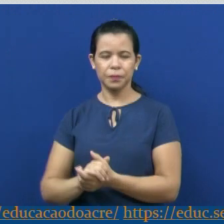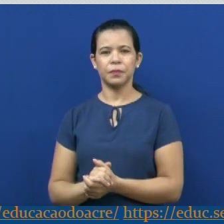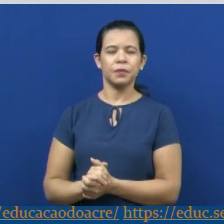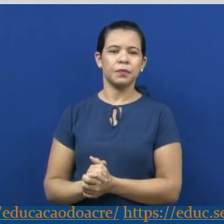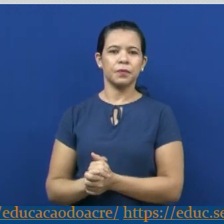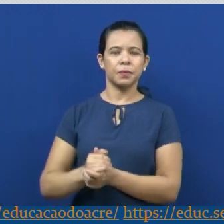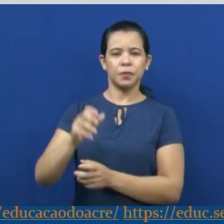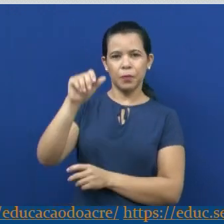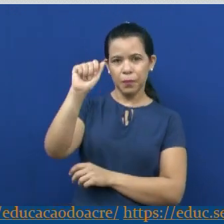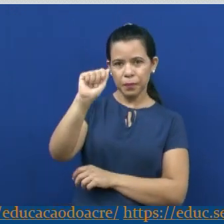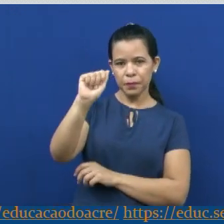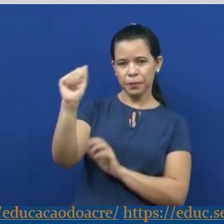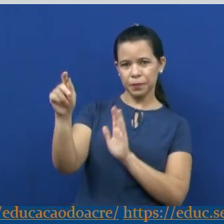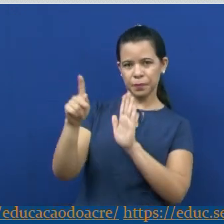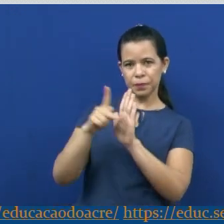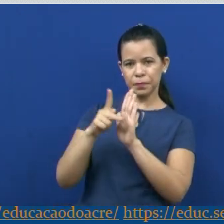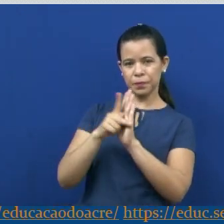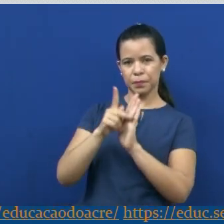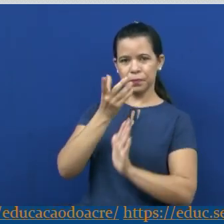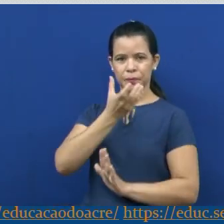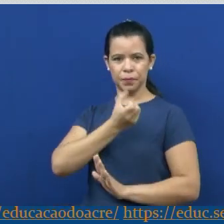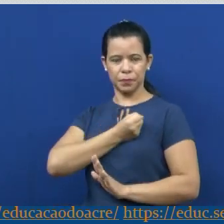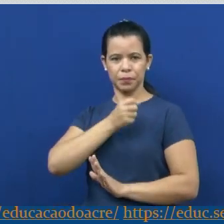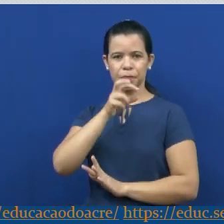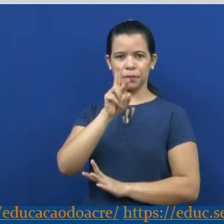A pertencente aos reais